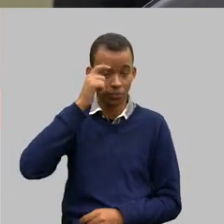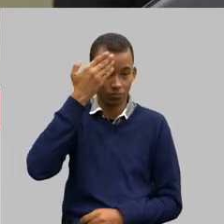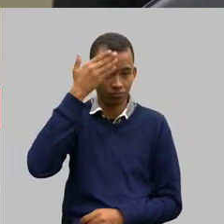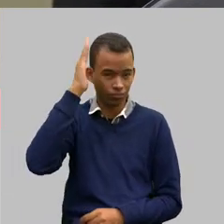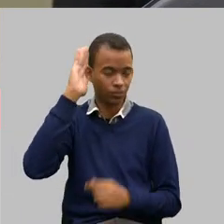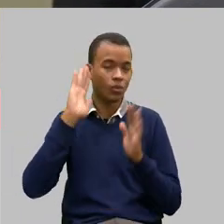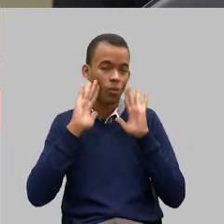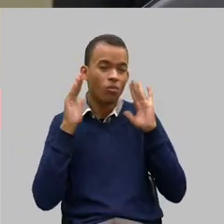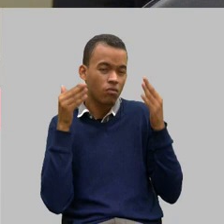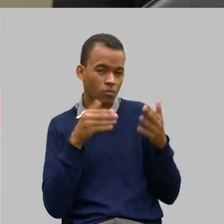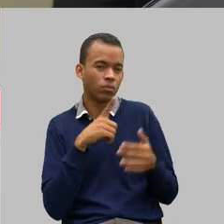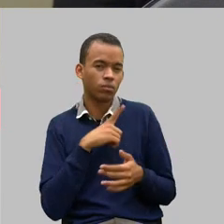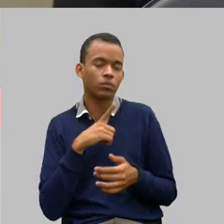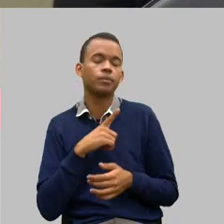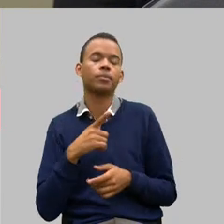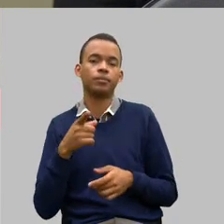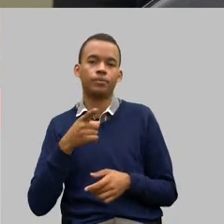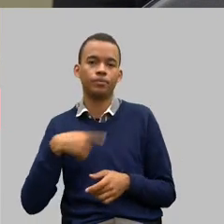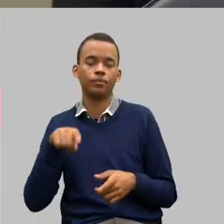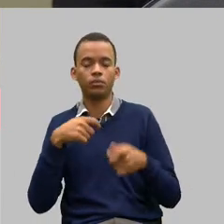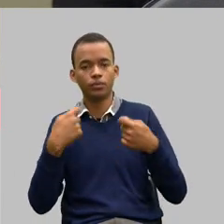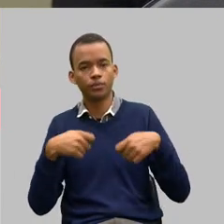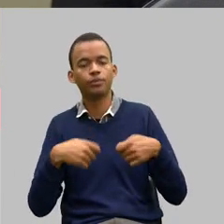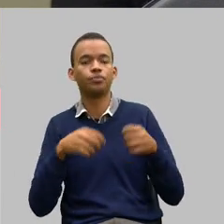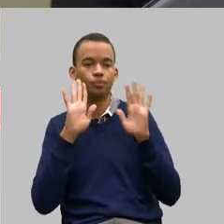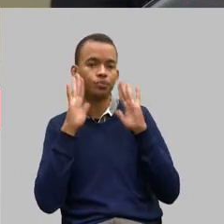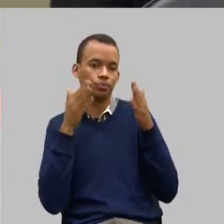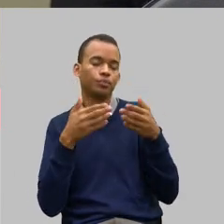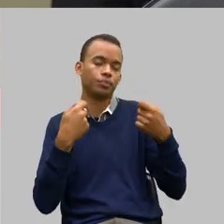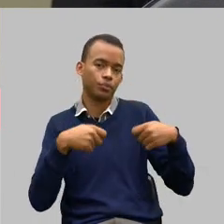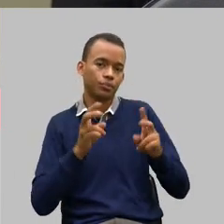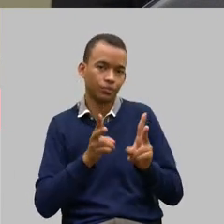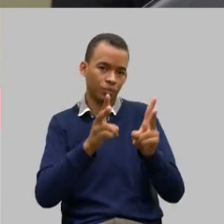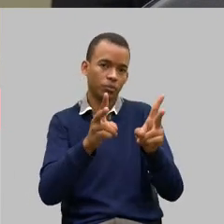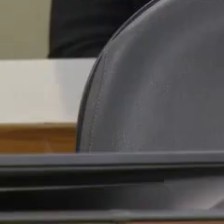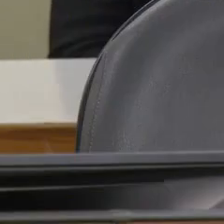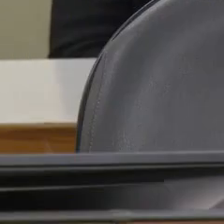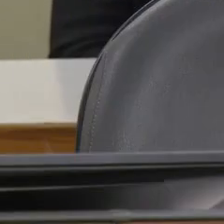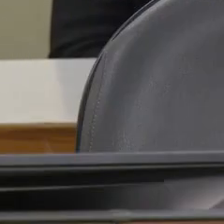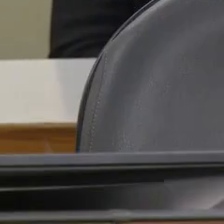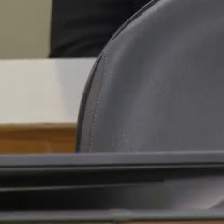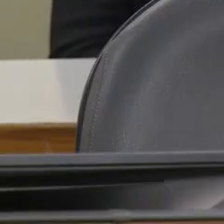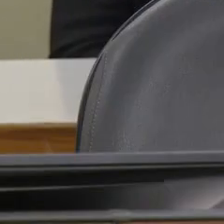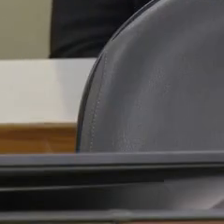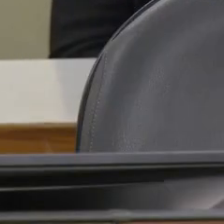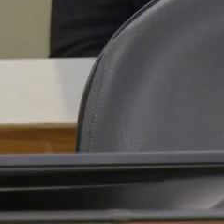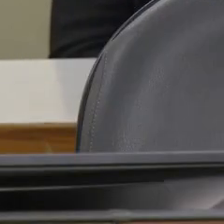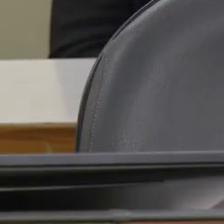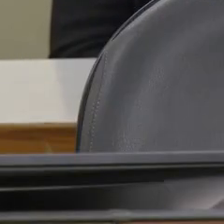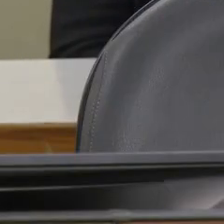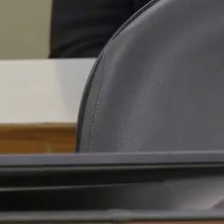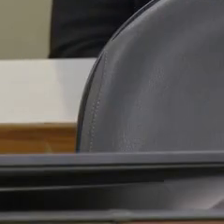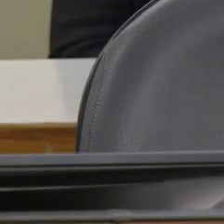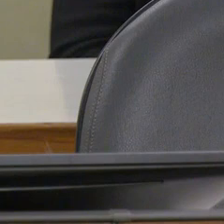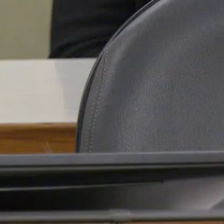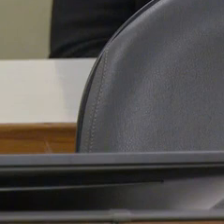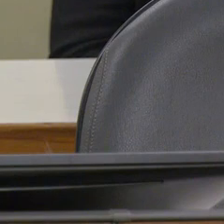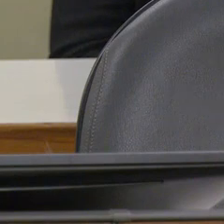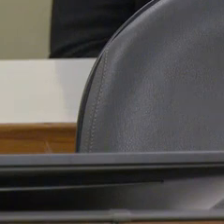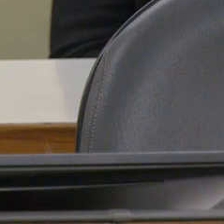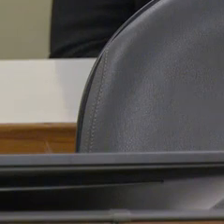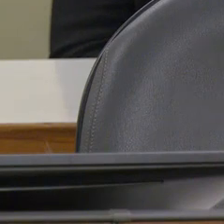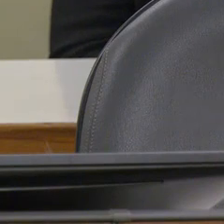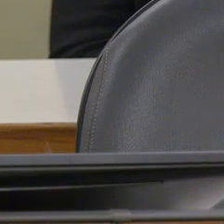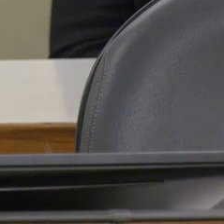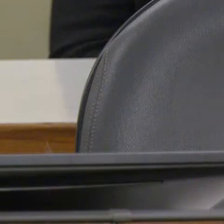dar celeridade a isso e gostaria secretário também de eh lhe perguntar se há processos em